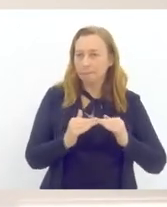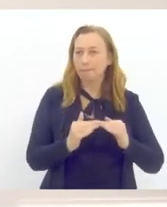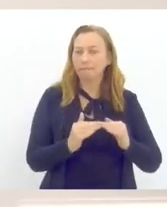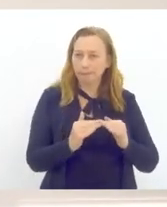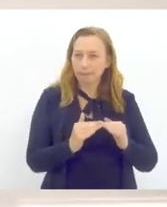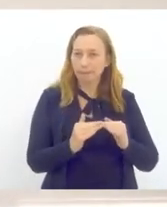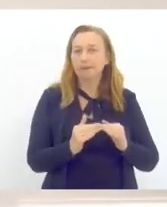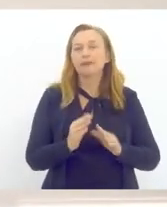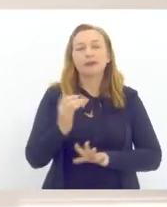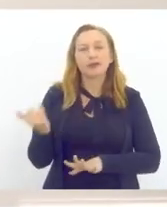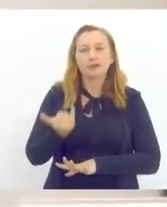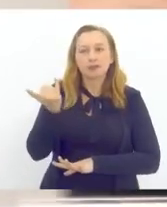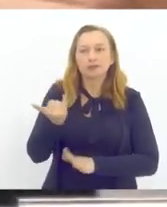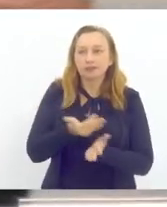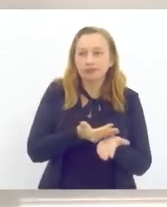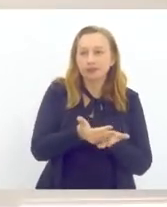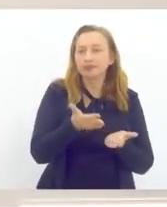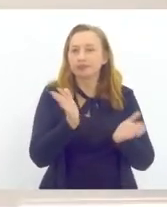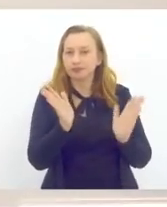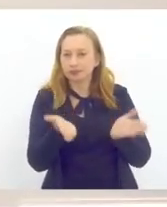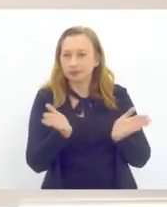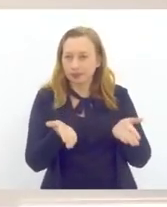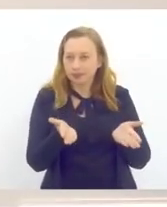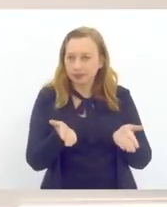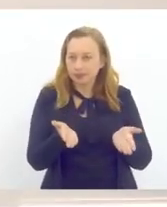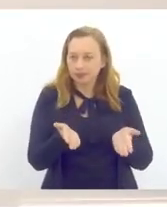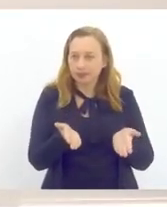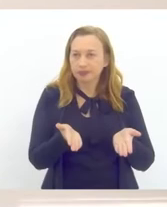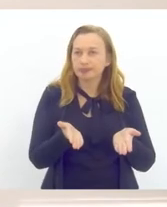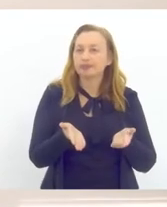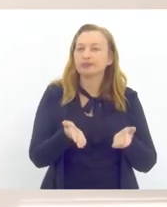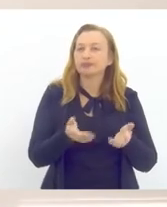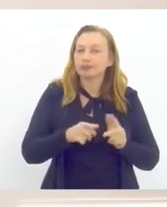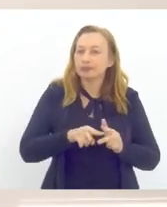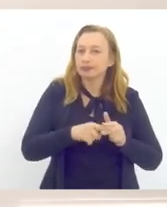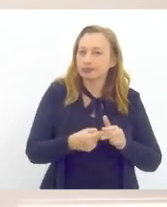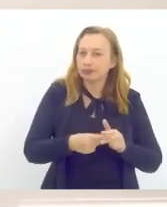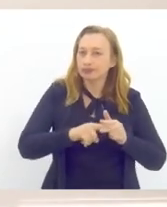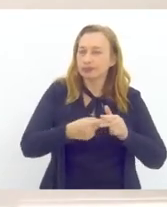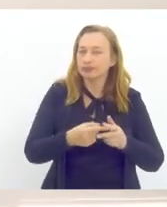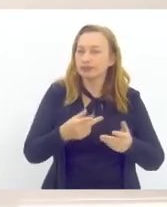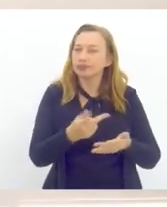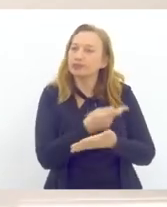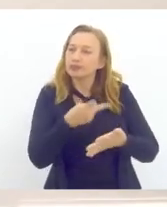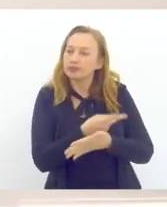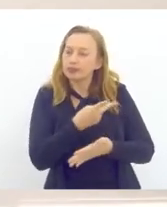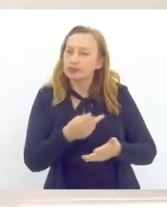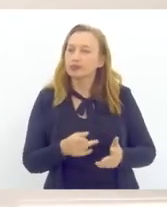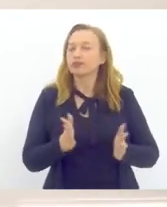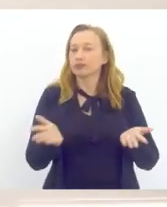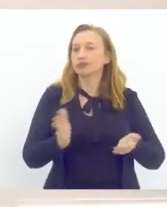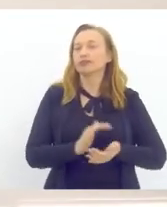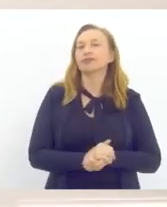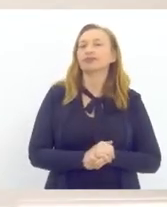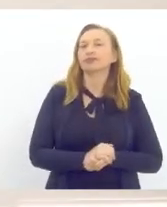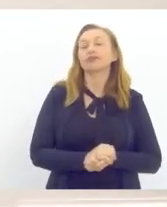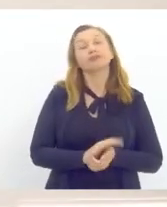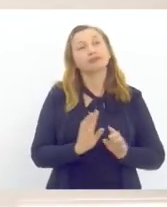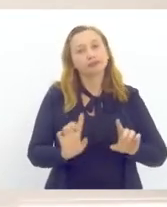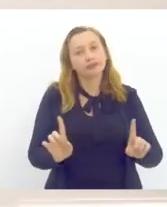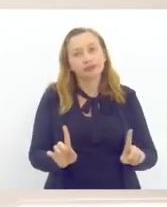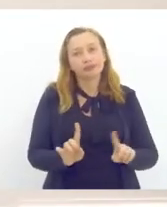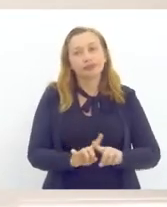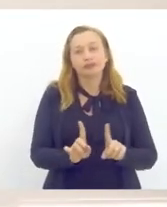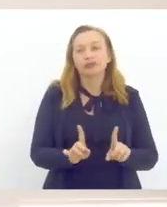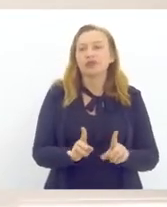é fundamental que ele se inicie imediatamente para a gente corrigir uma distorção que se deu nos últimos anos. Entretanto, a